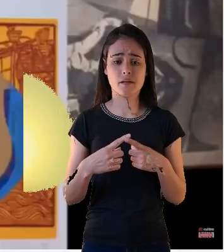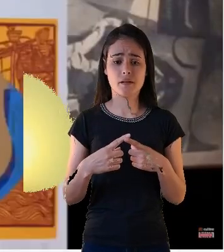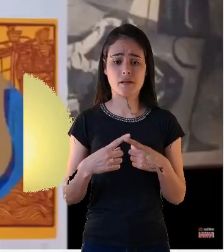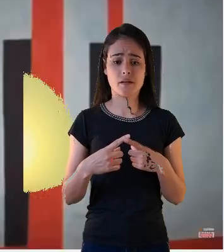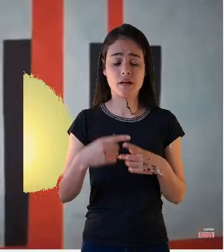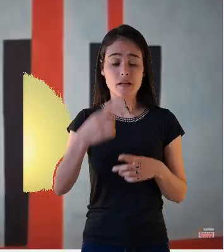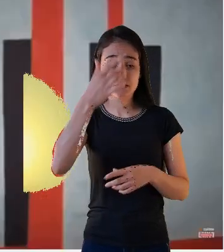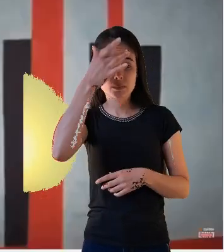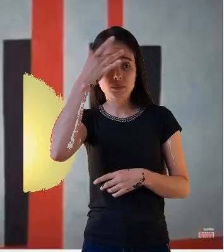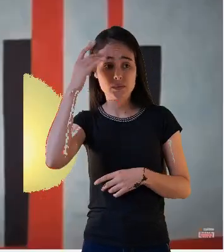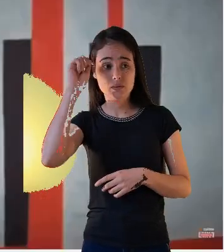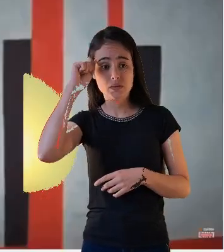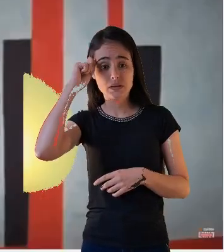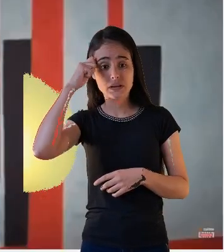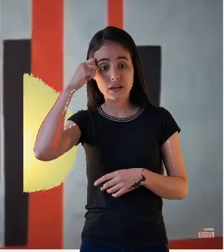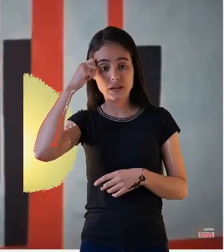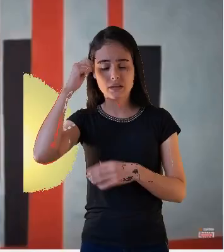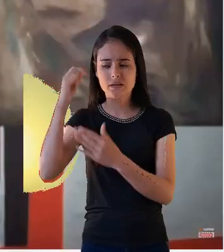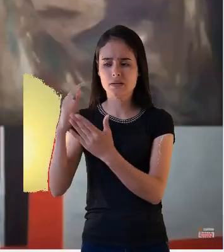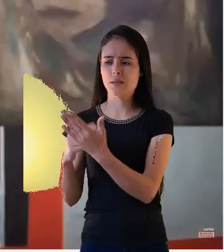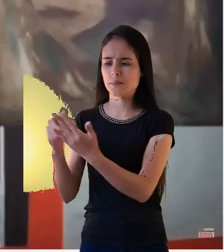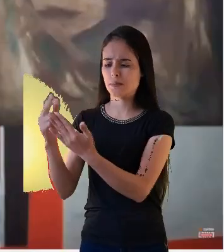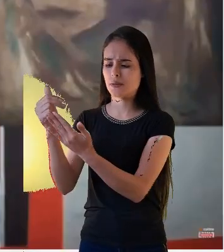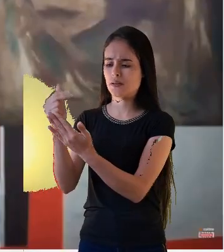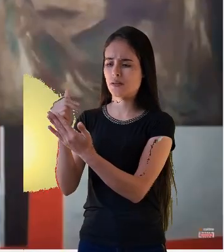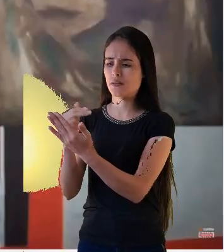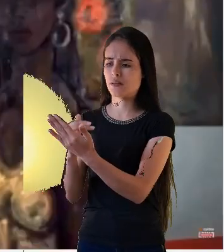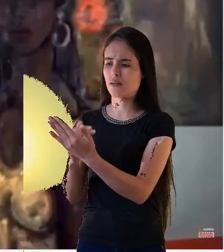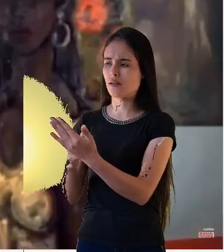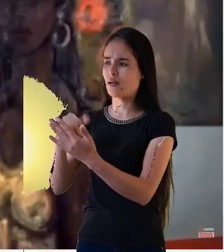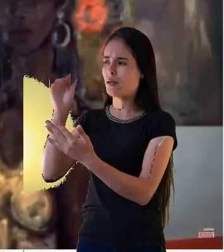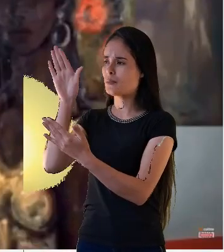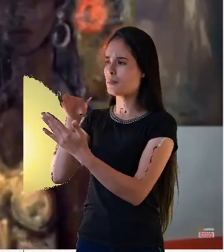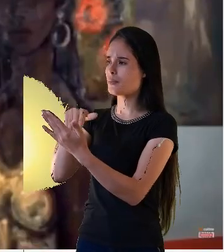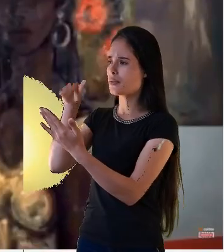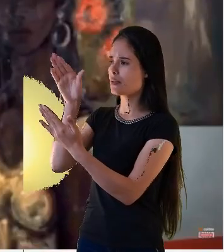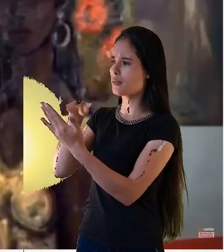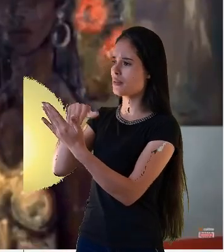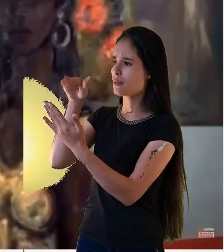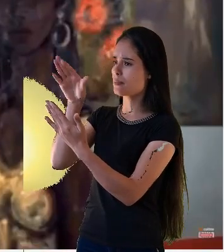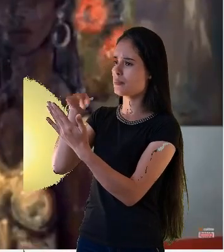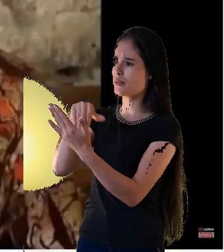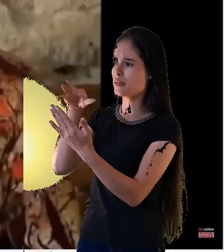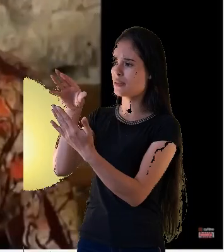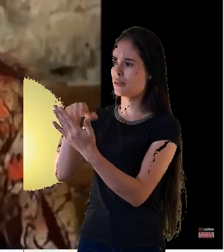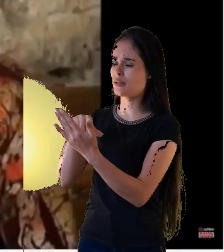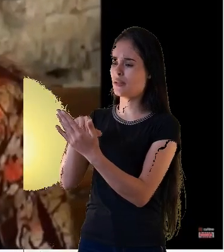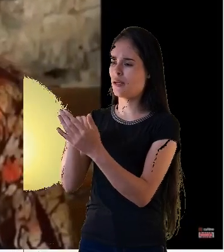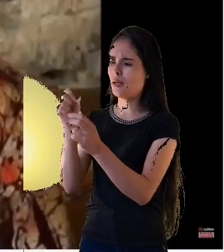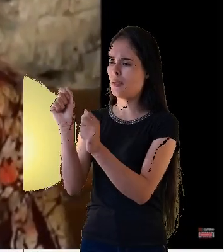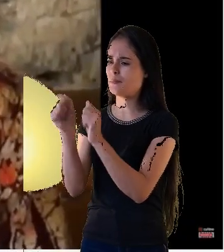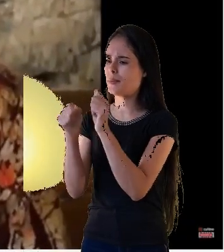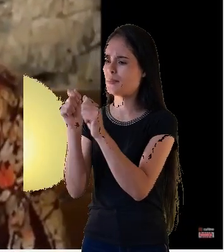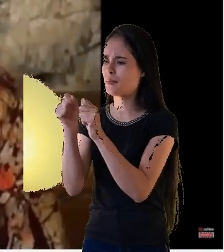se diz que um brasileiro é artista, quando